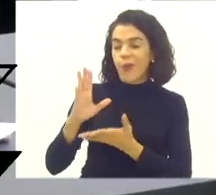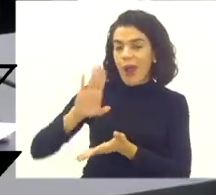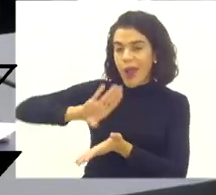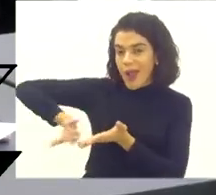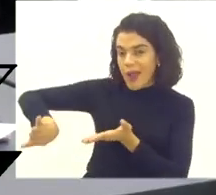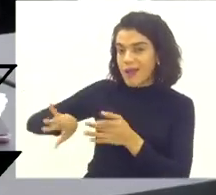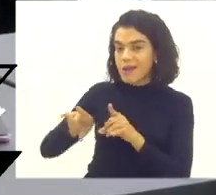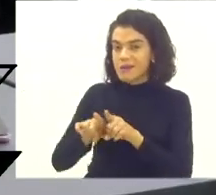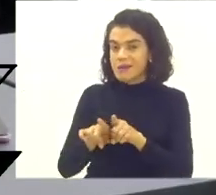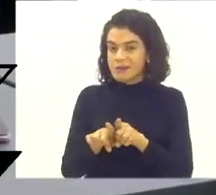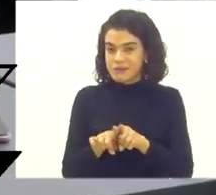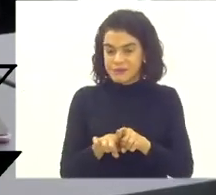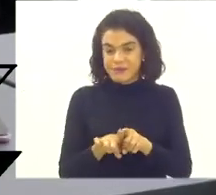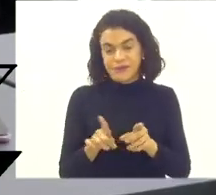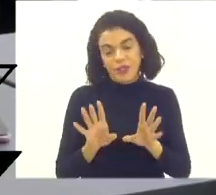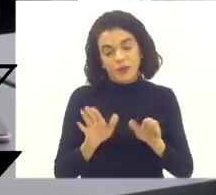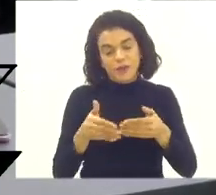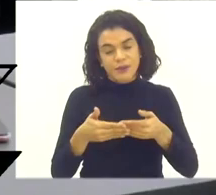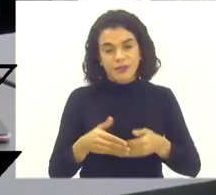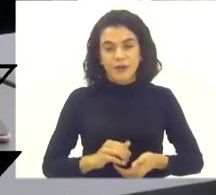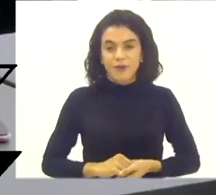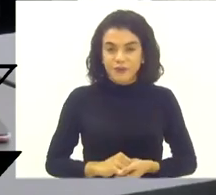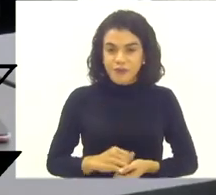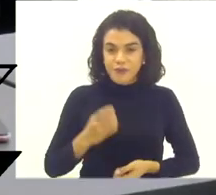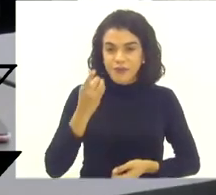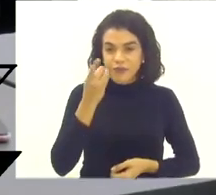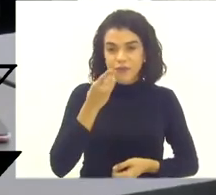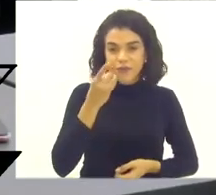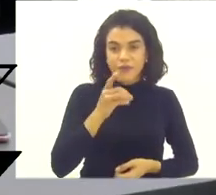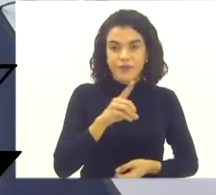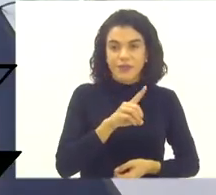um deles e encerro Deputados